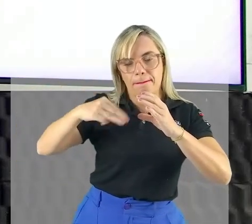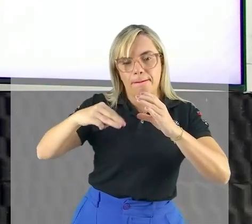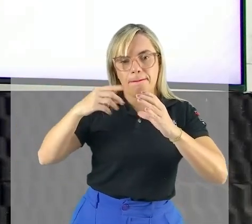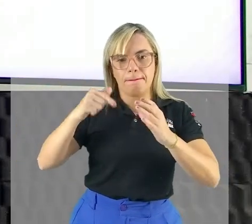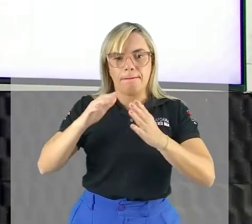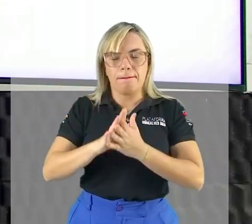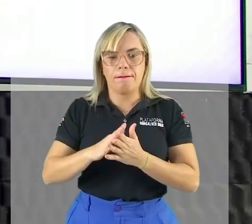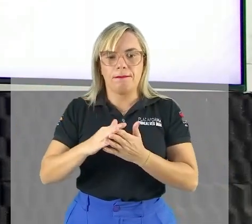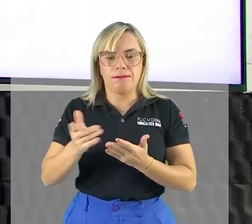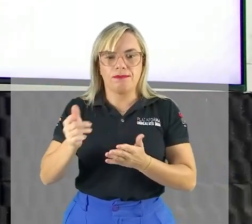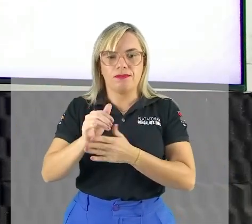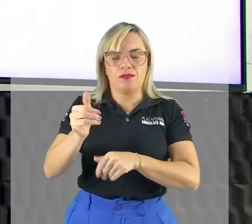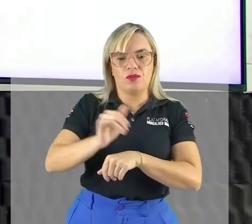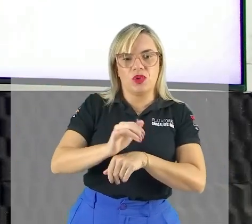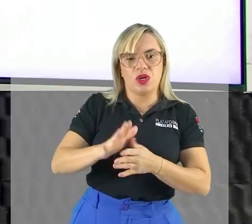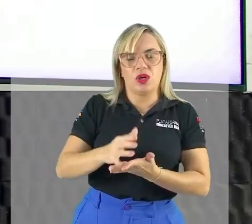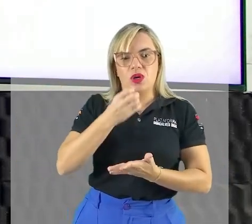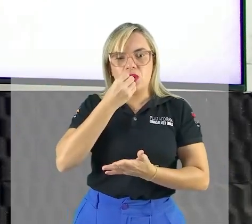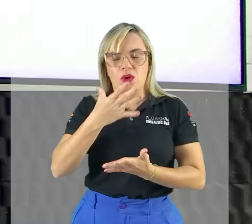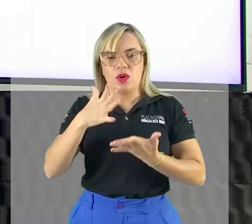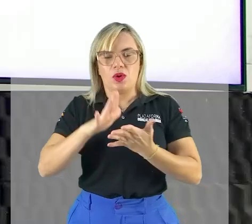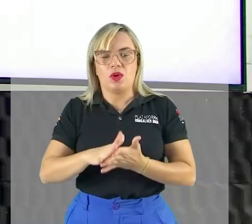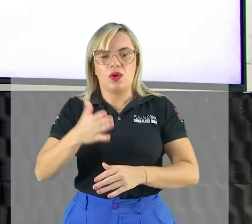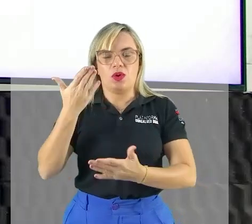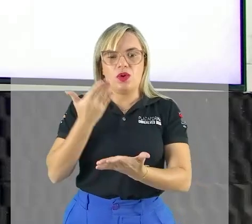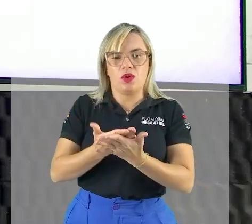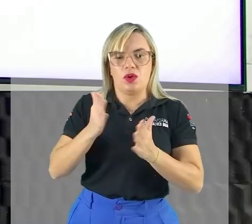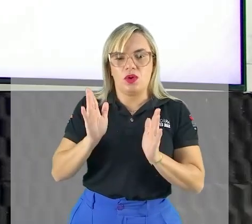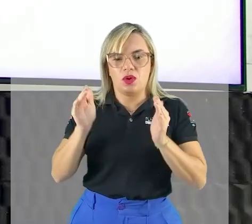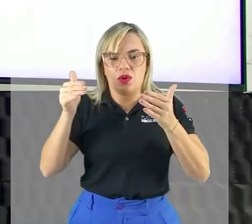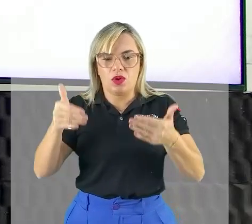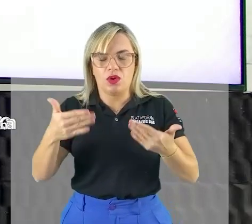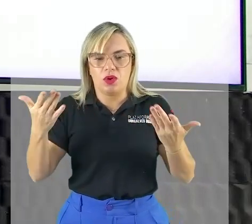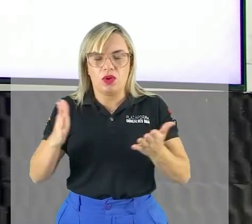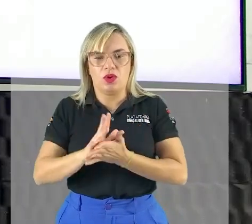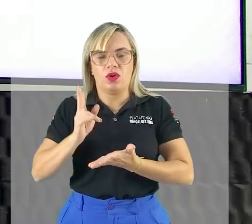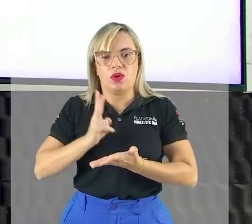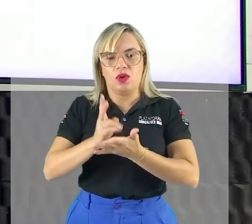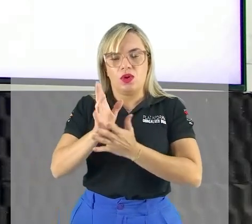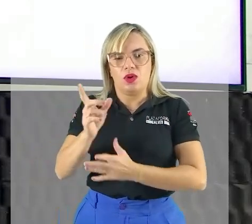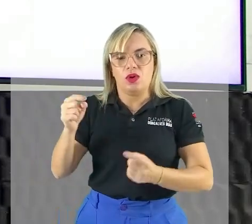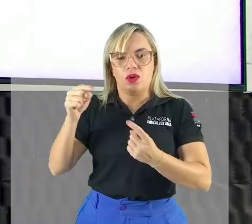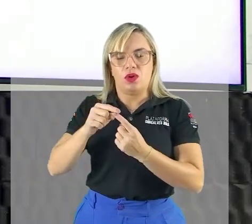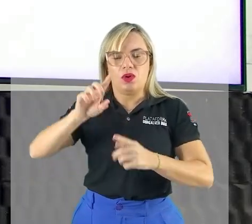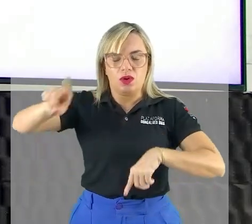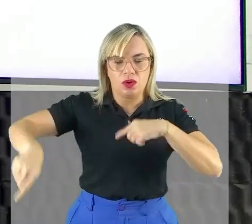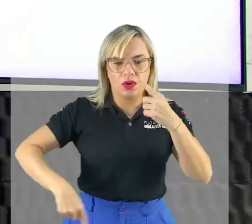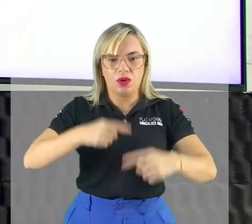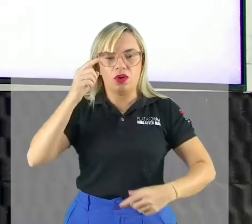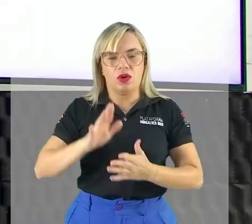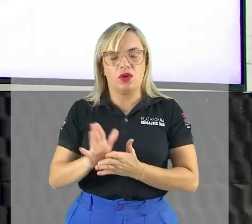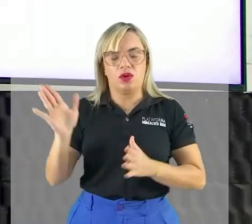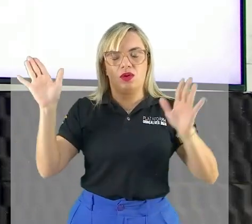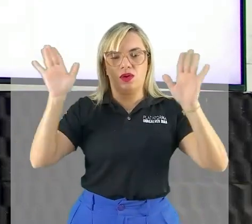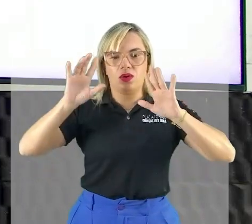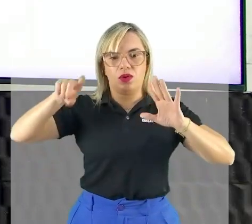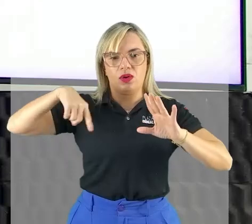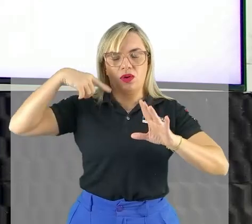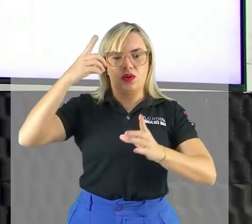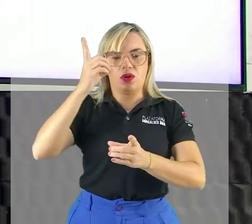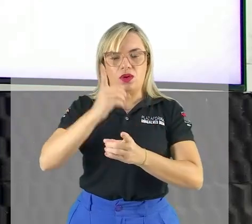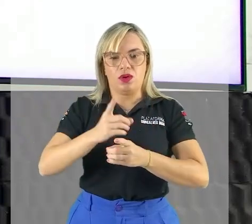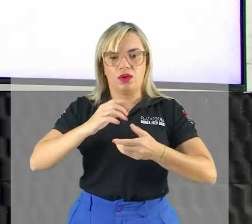daqui do canal e bons estudos continue foque nos seus estudos e o seu objetivo vai ser alcançado até mais e até a